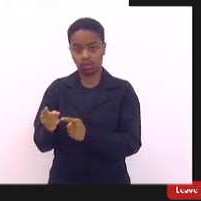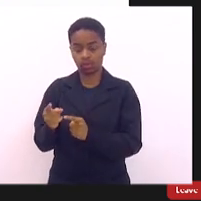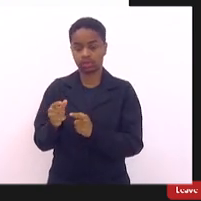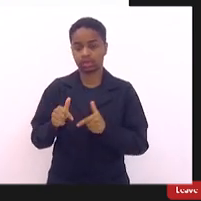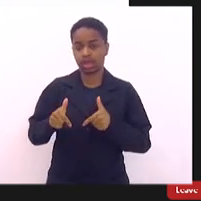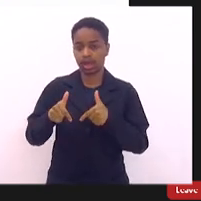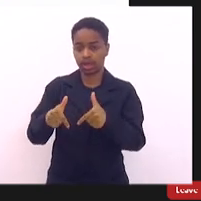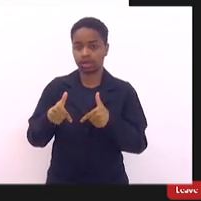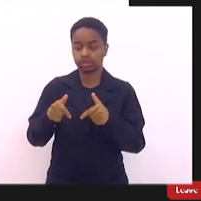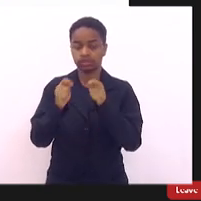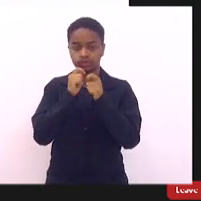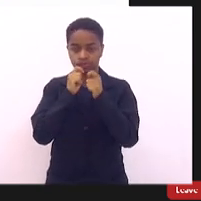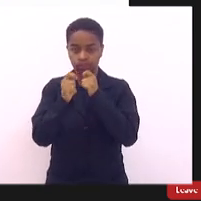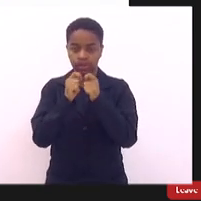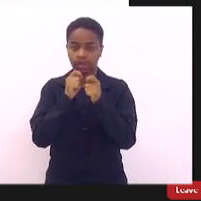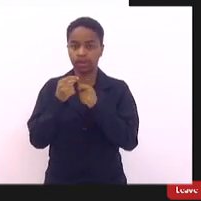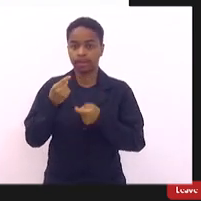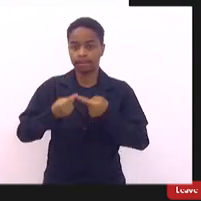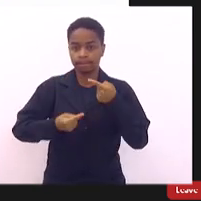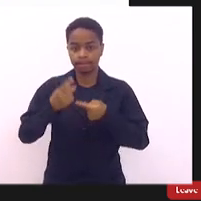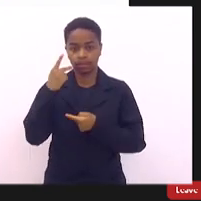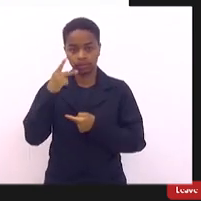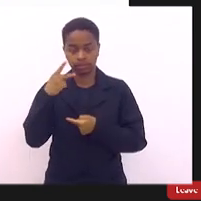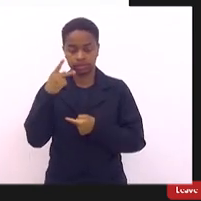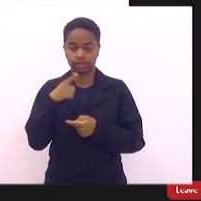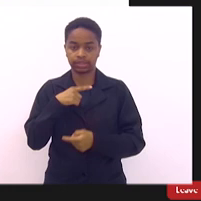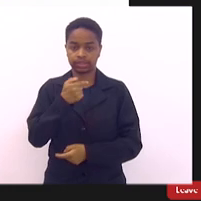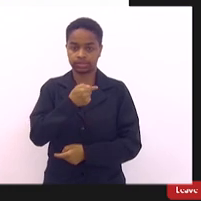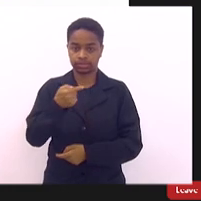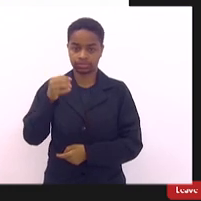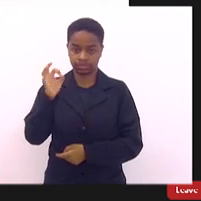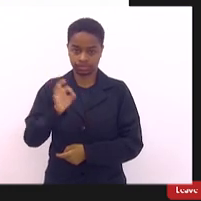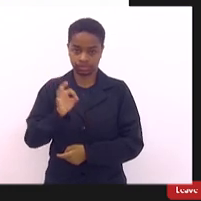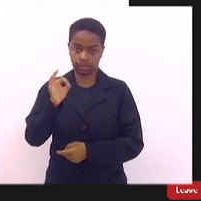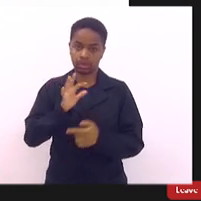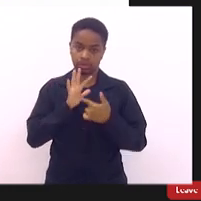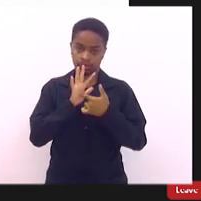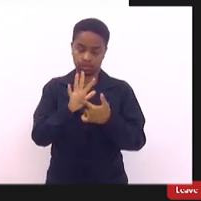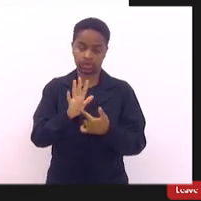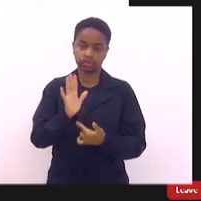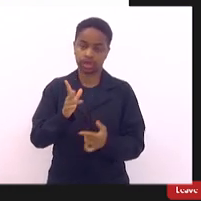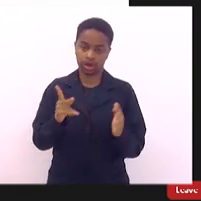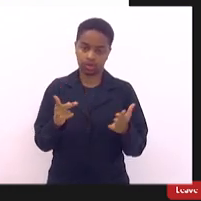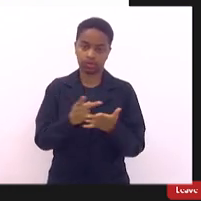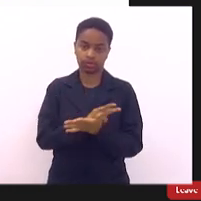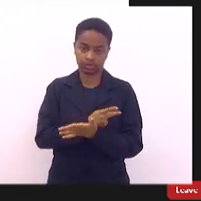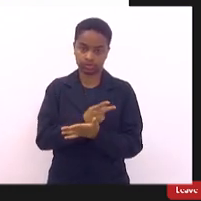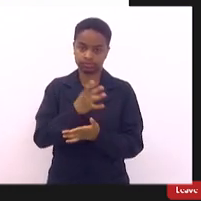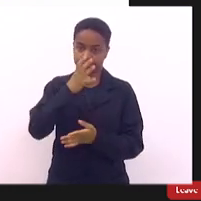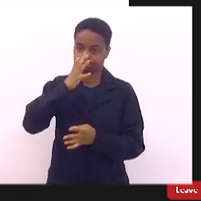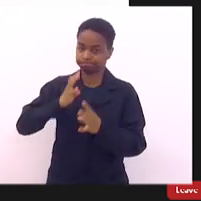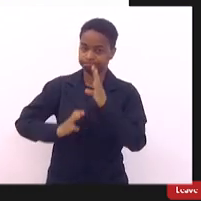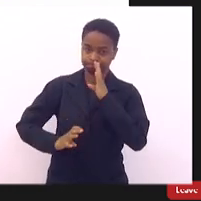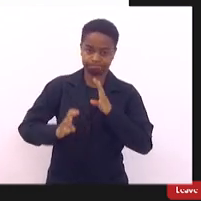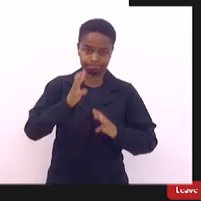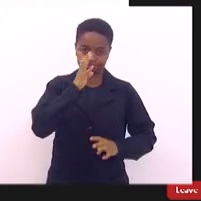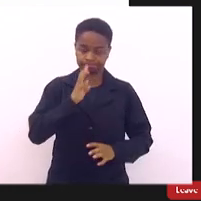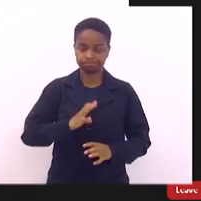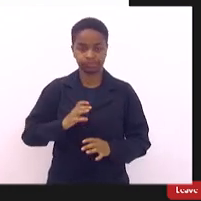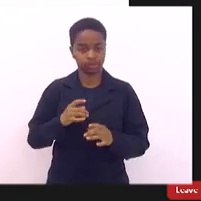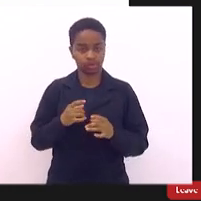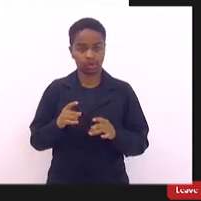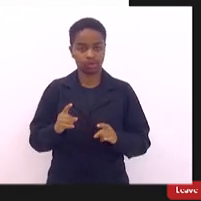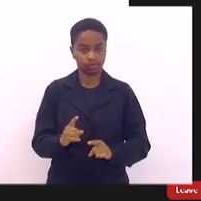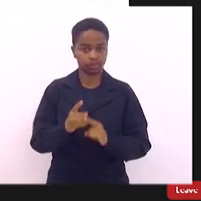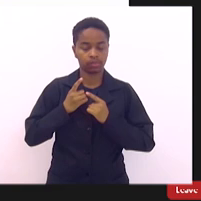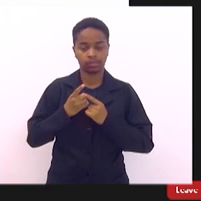ativistas, jornalistas, políticas, 77%, né, declaram ter recebido esse tipo de violência